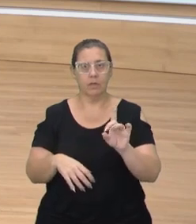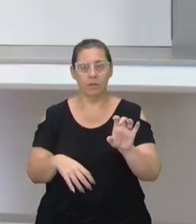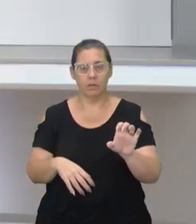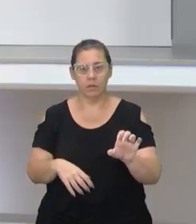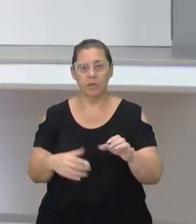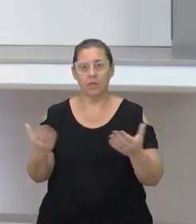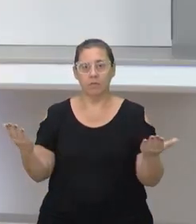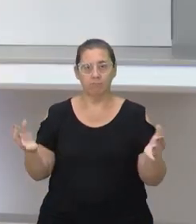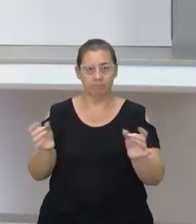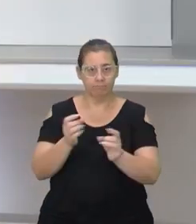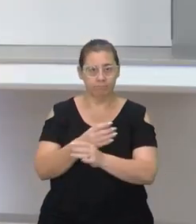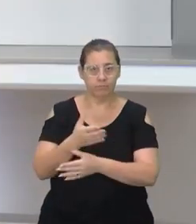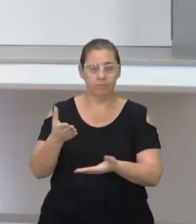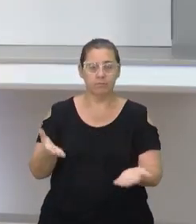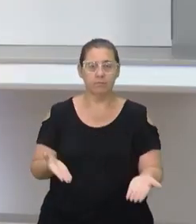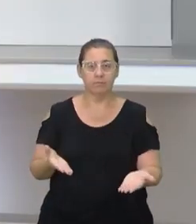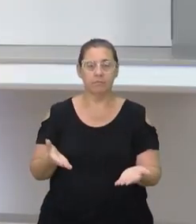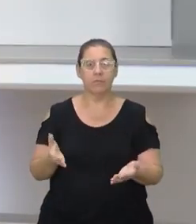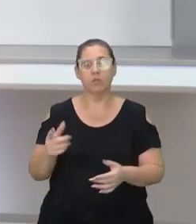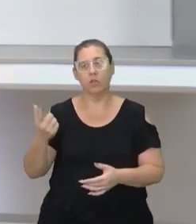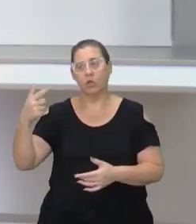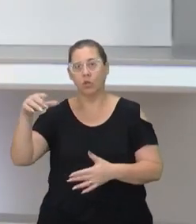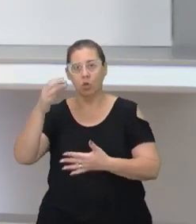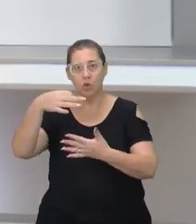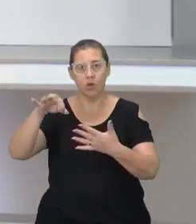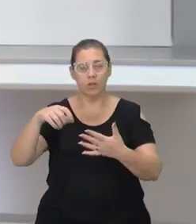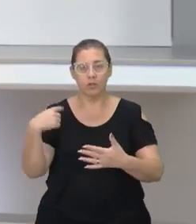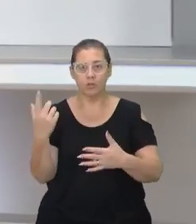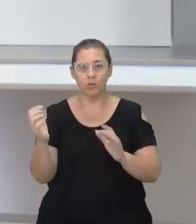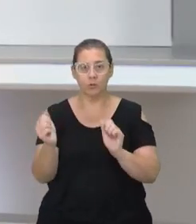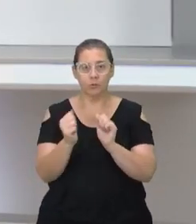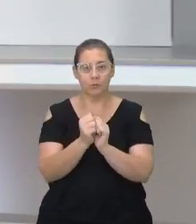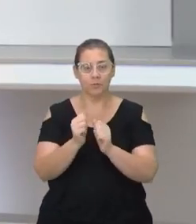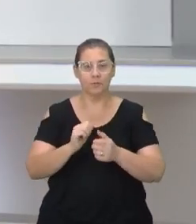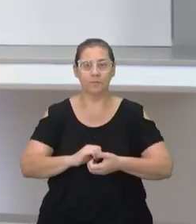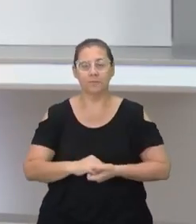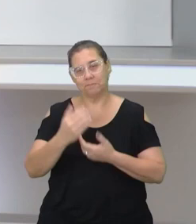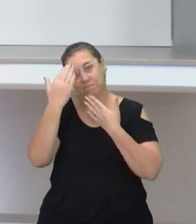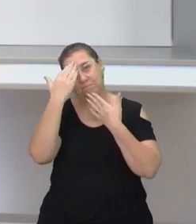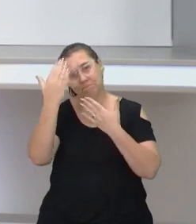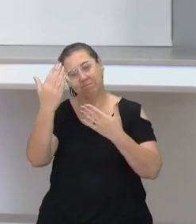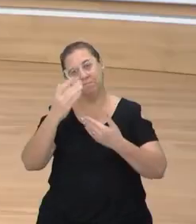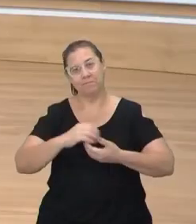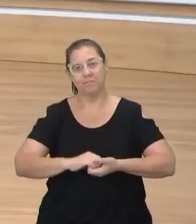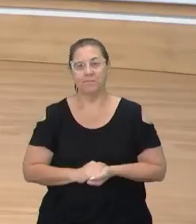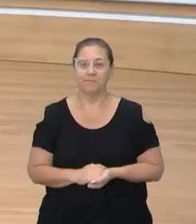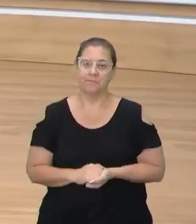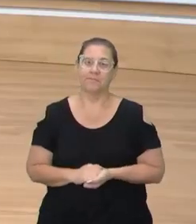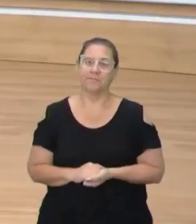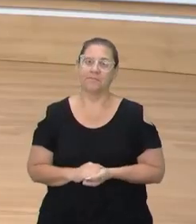Eu fico por aqui. Nas próximas correções nós estaremos juntos. Obrigada.